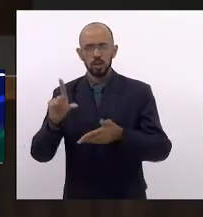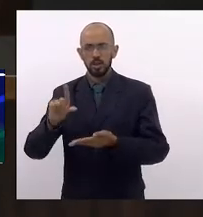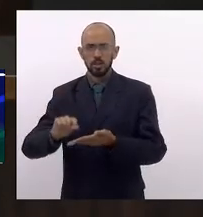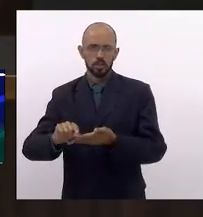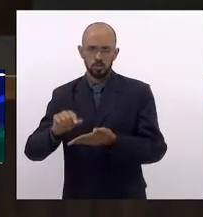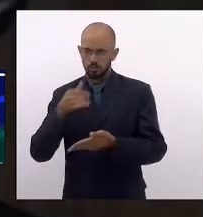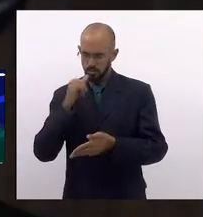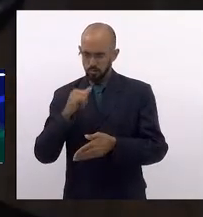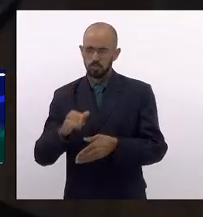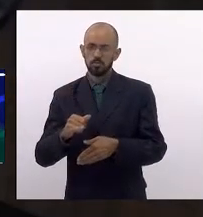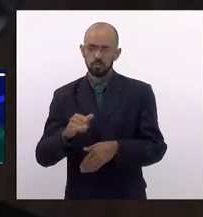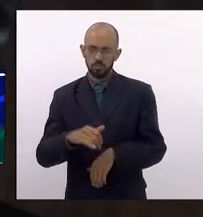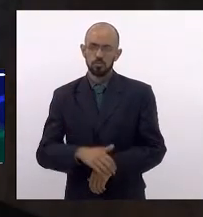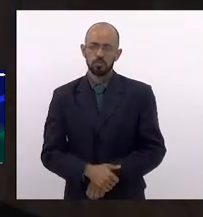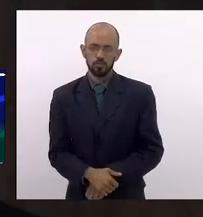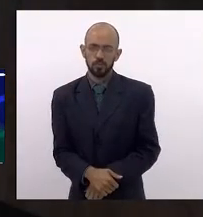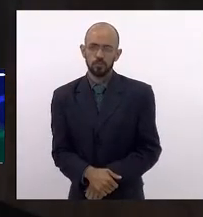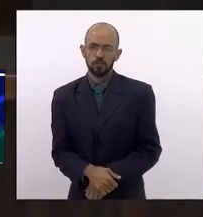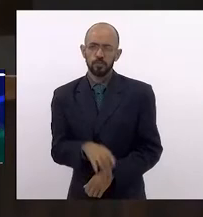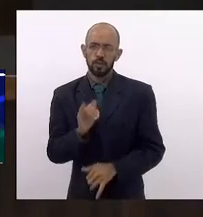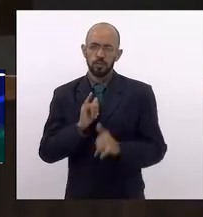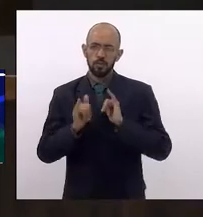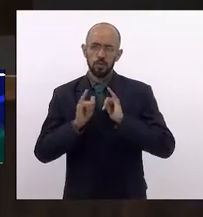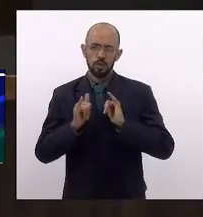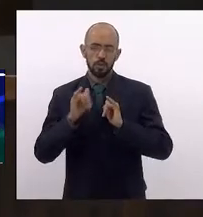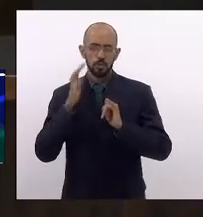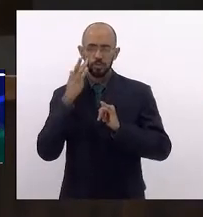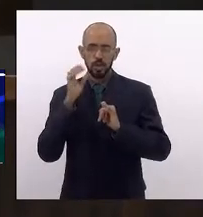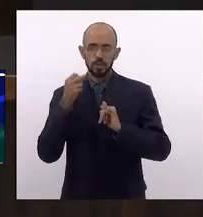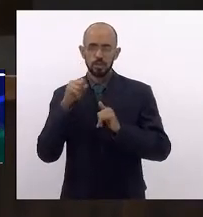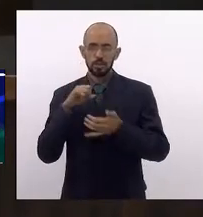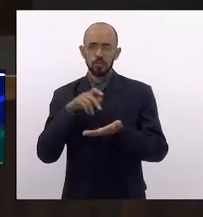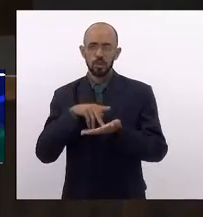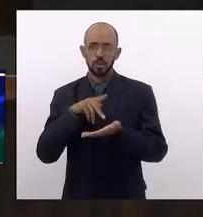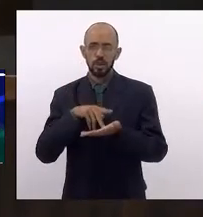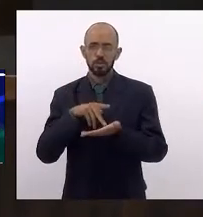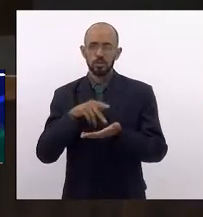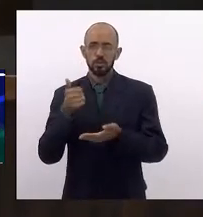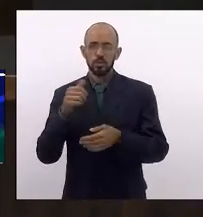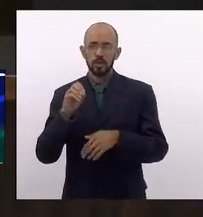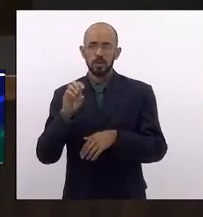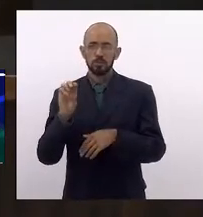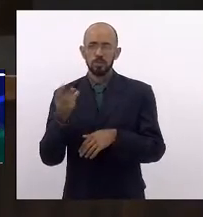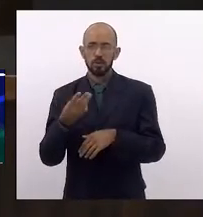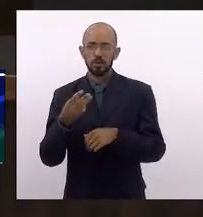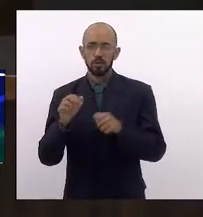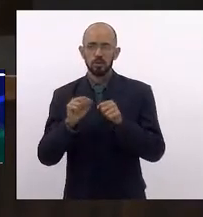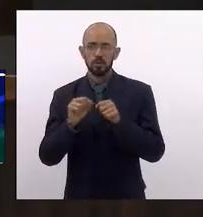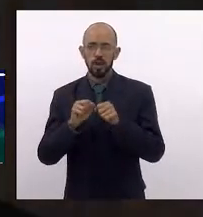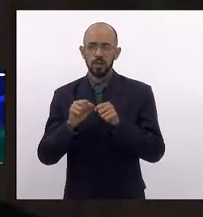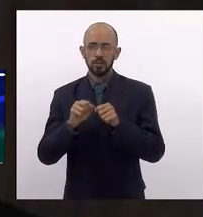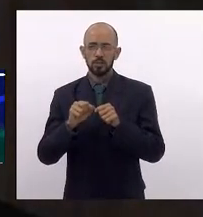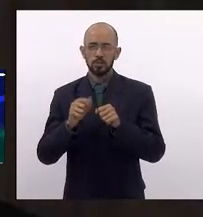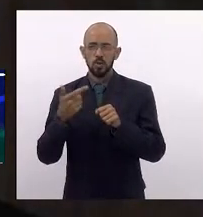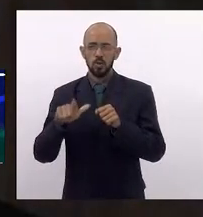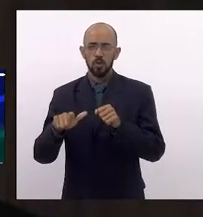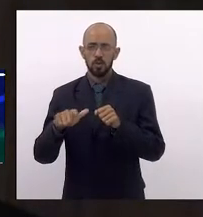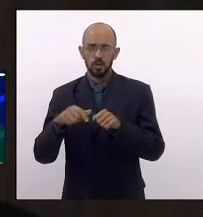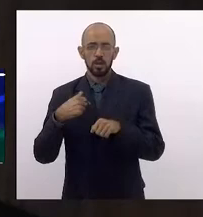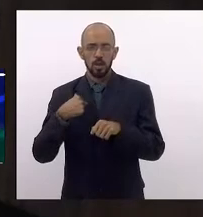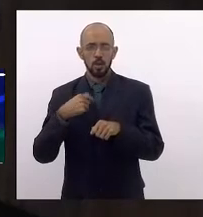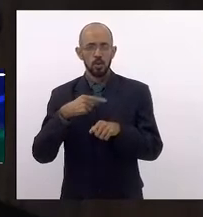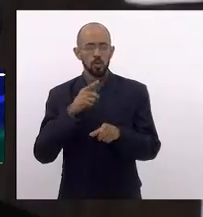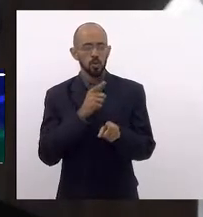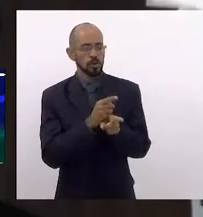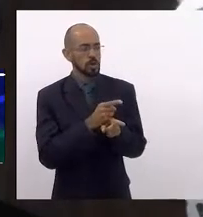a energia mas é exatamente aí a informação não sei se é verdade com 10 milhões de reais se faz uma nova linha eu estive com presente a contar para